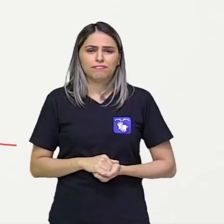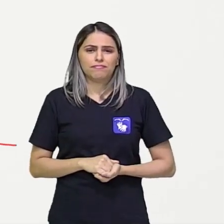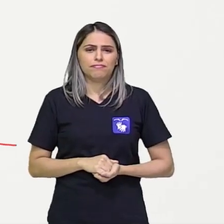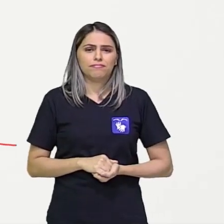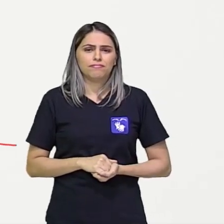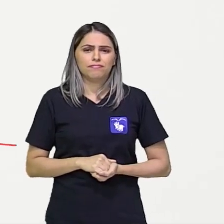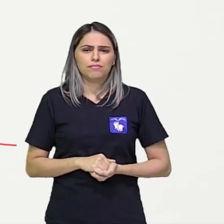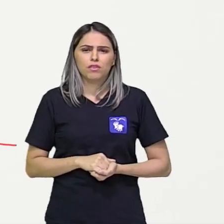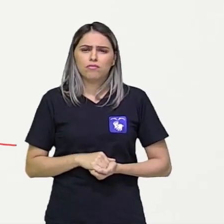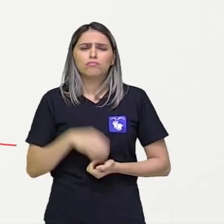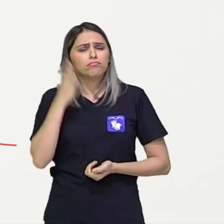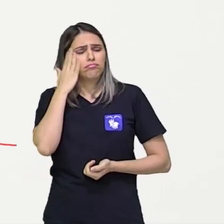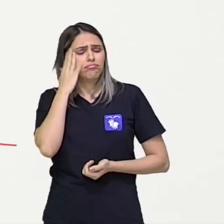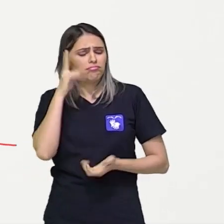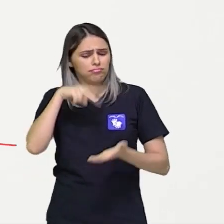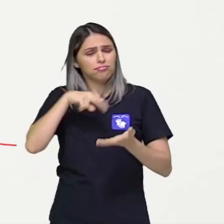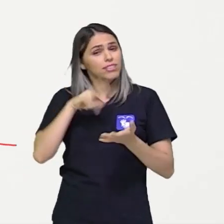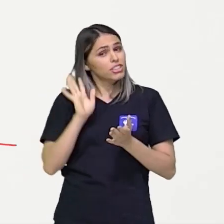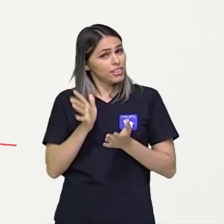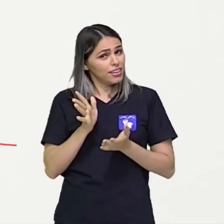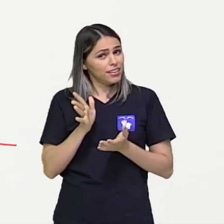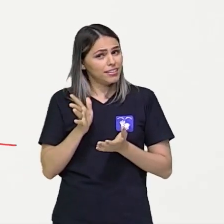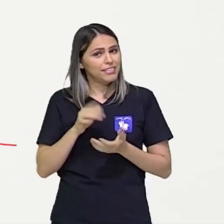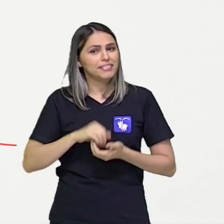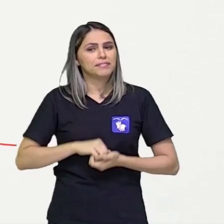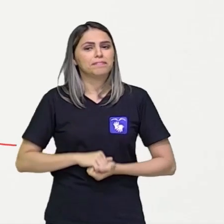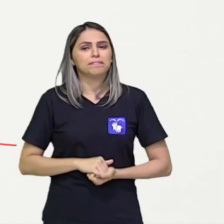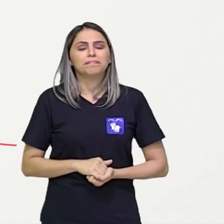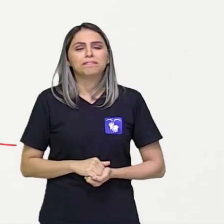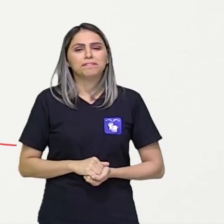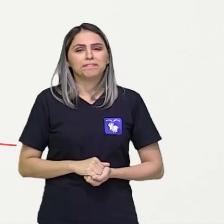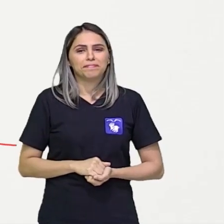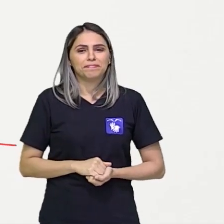separações. Quem nunca, na verdade?